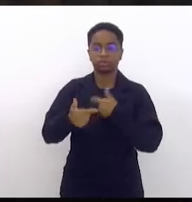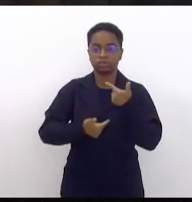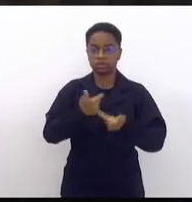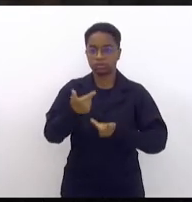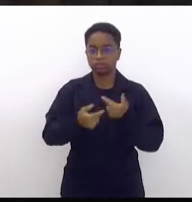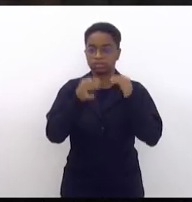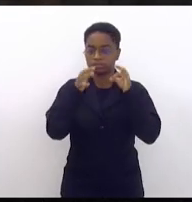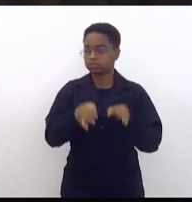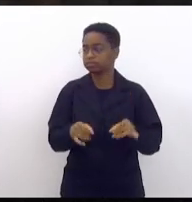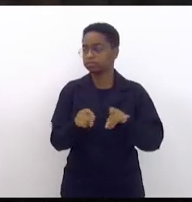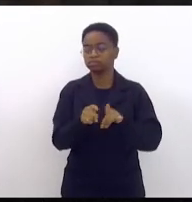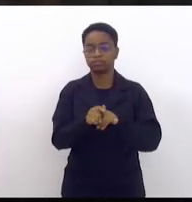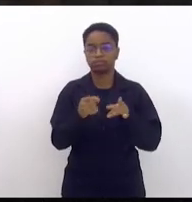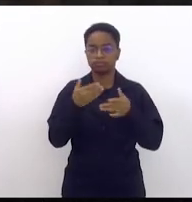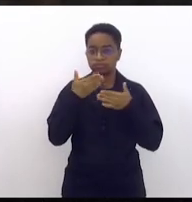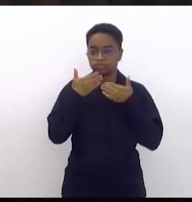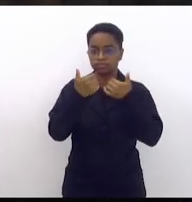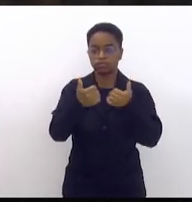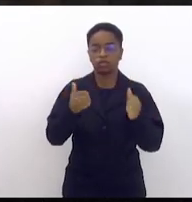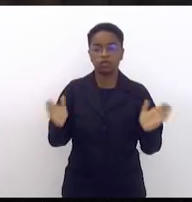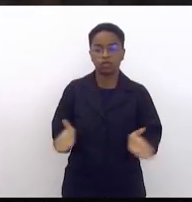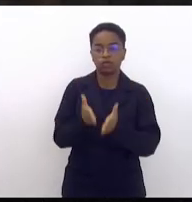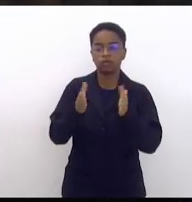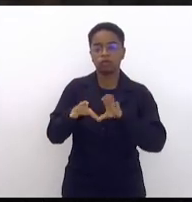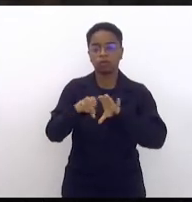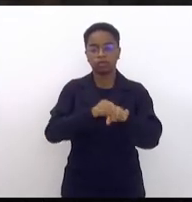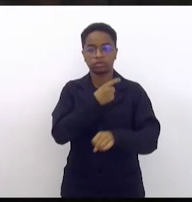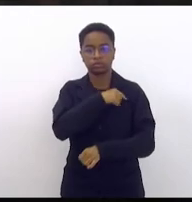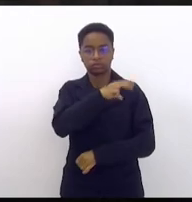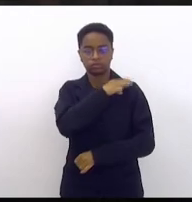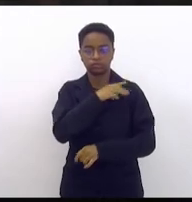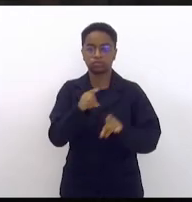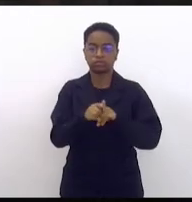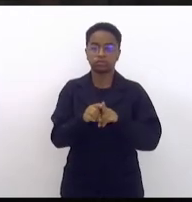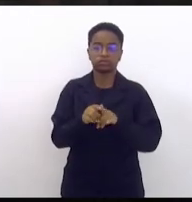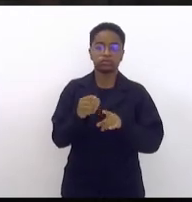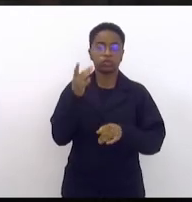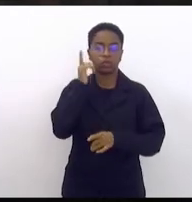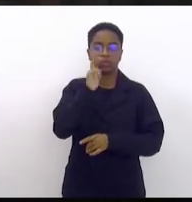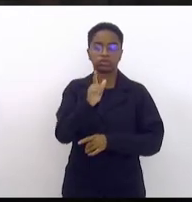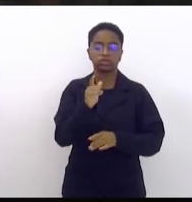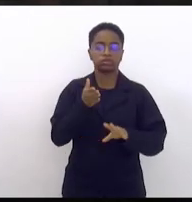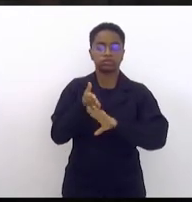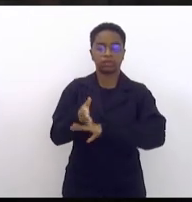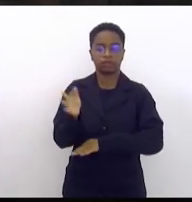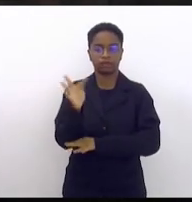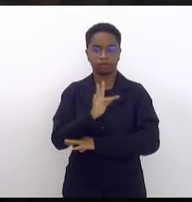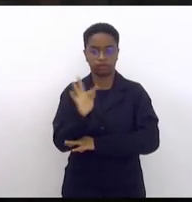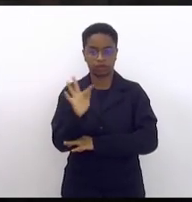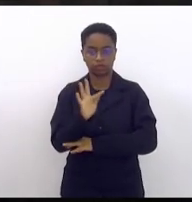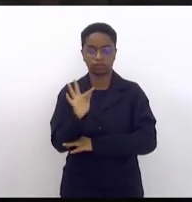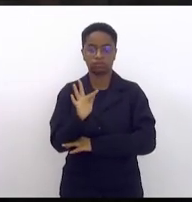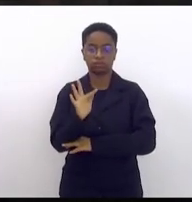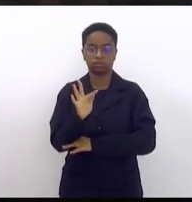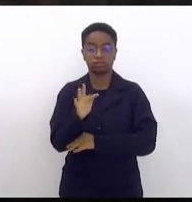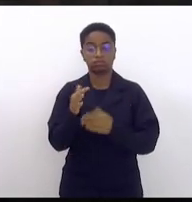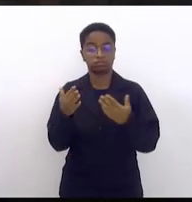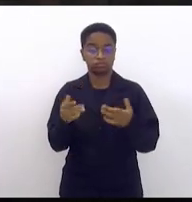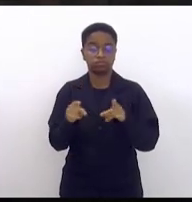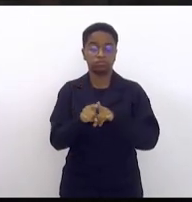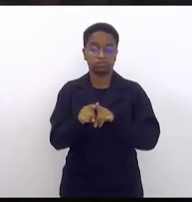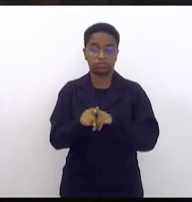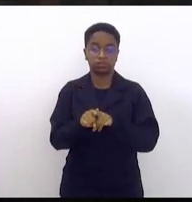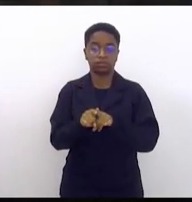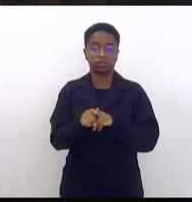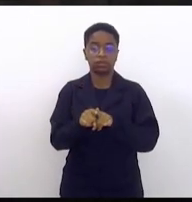a integralização da formação no ensino médio o acesso ao ensino superior e enfim ouvir essa